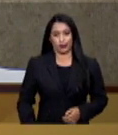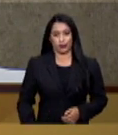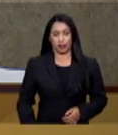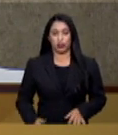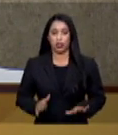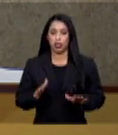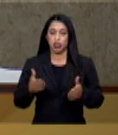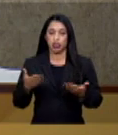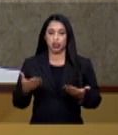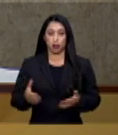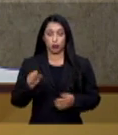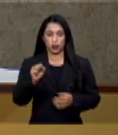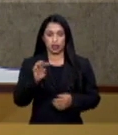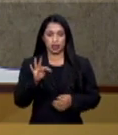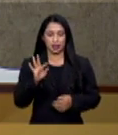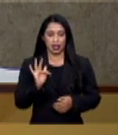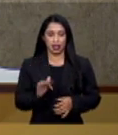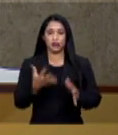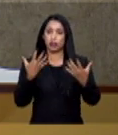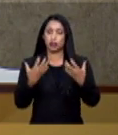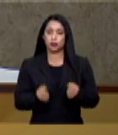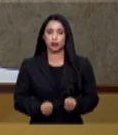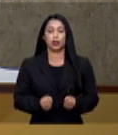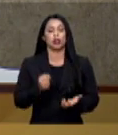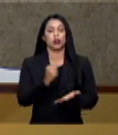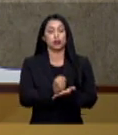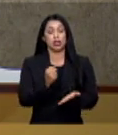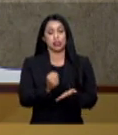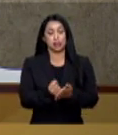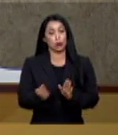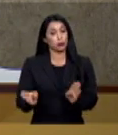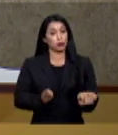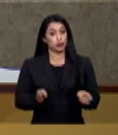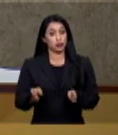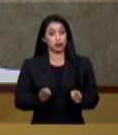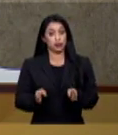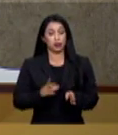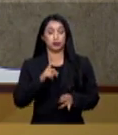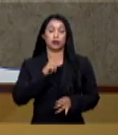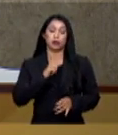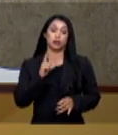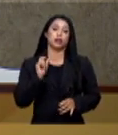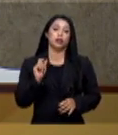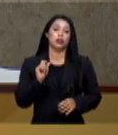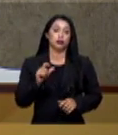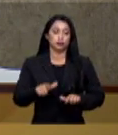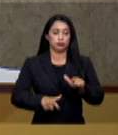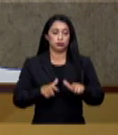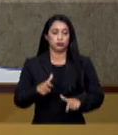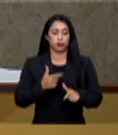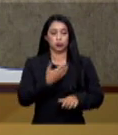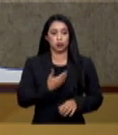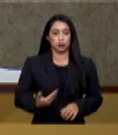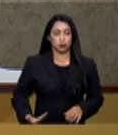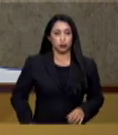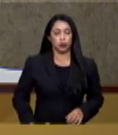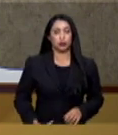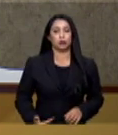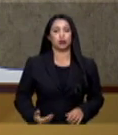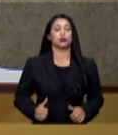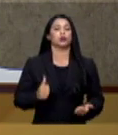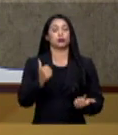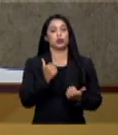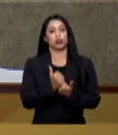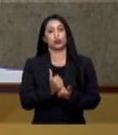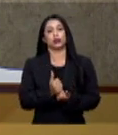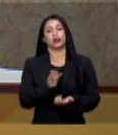a despeito do Supremo, admitir a contratação por tempo determinado, para suprir atividades públicas de natureza permanente, a